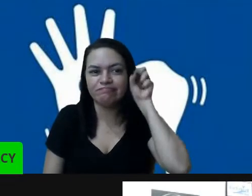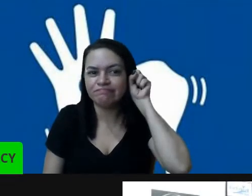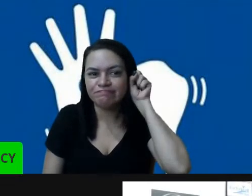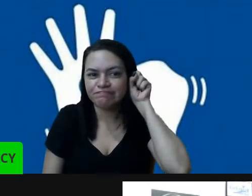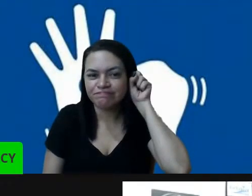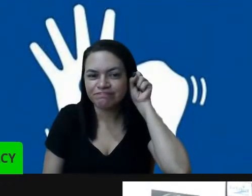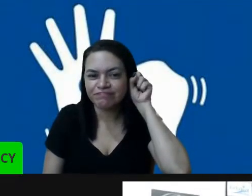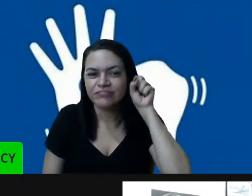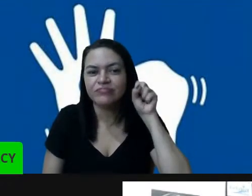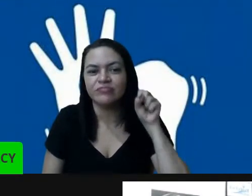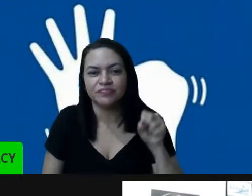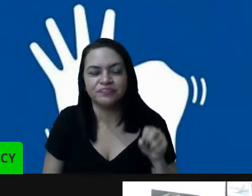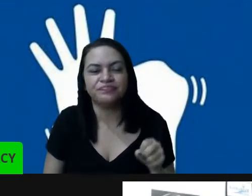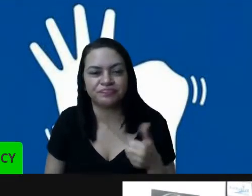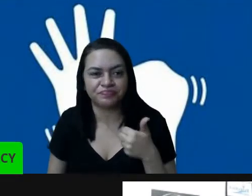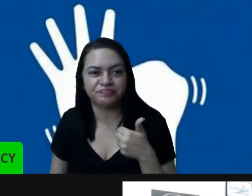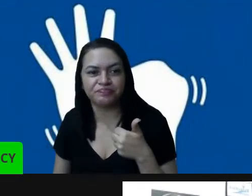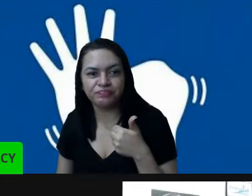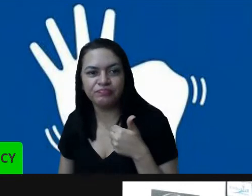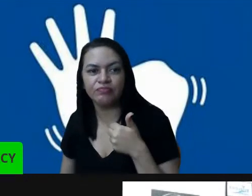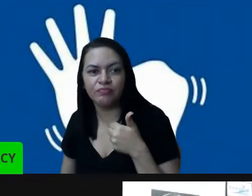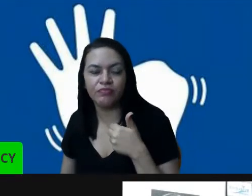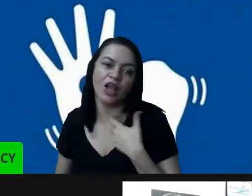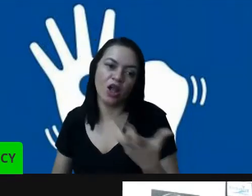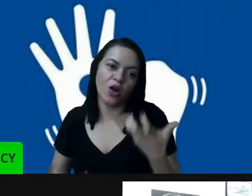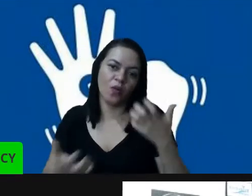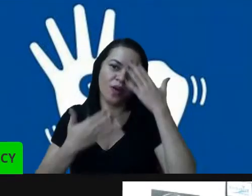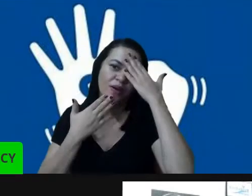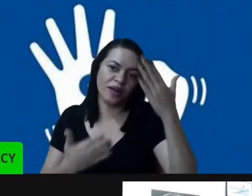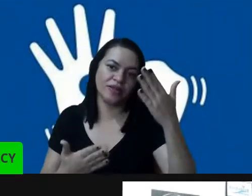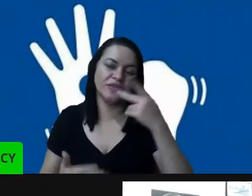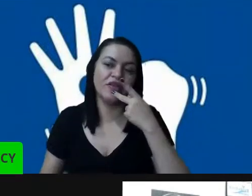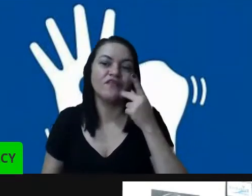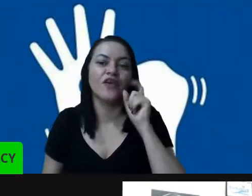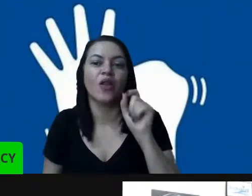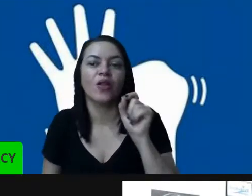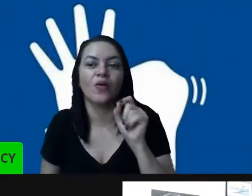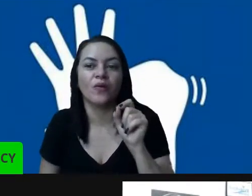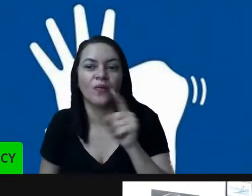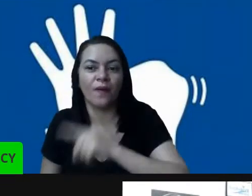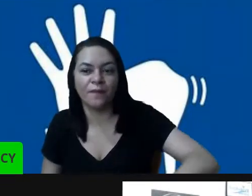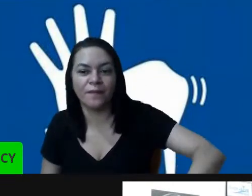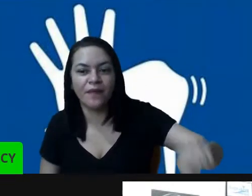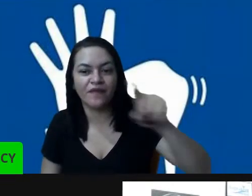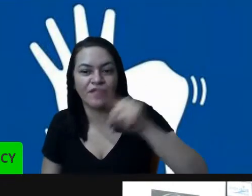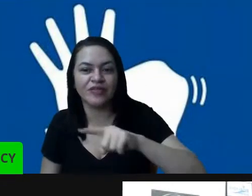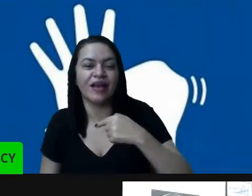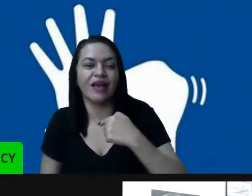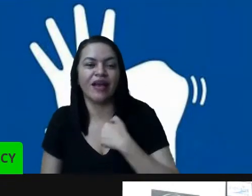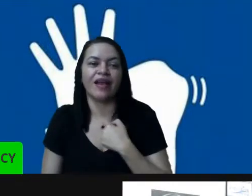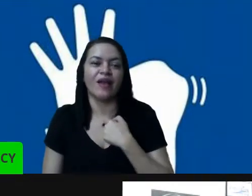ouvindo? Então é isso. Eu queria agradecer e dizer para vocês que eu estou